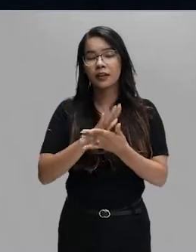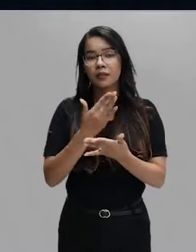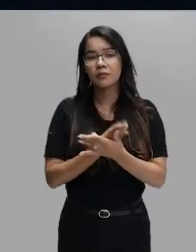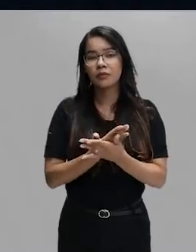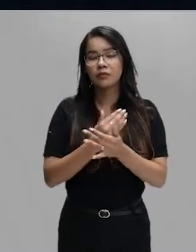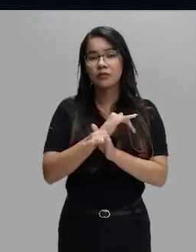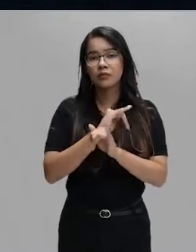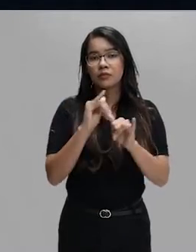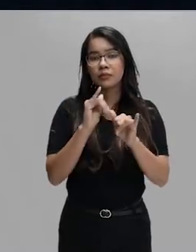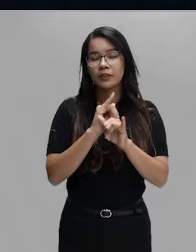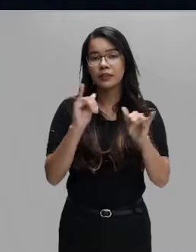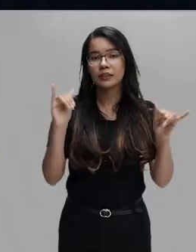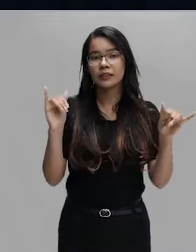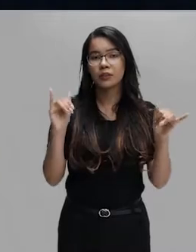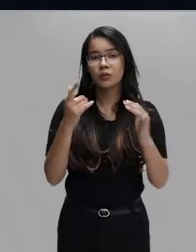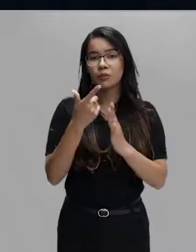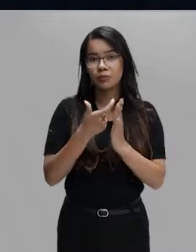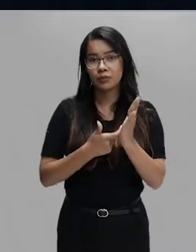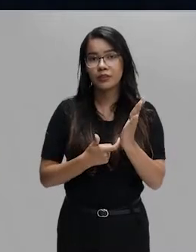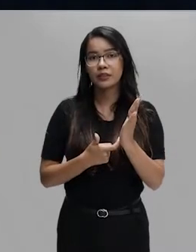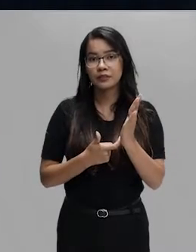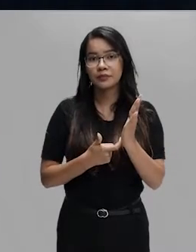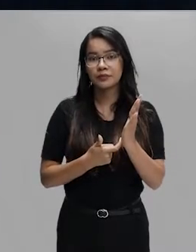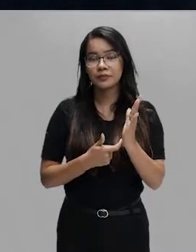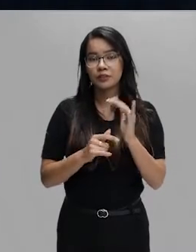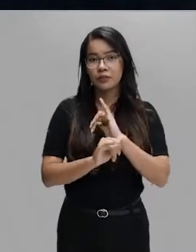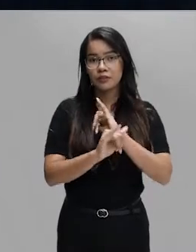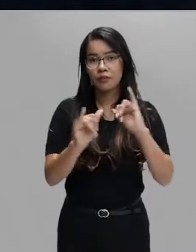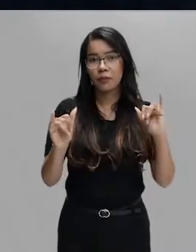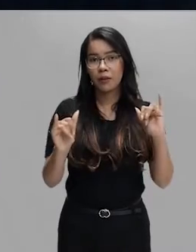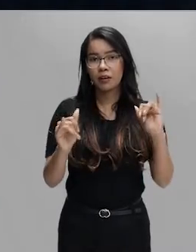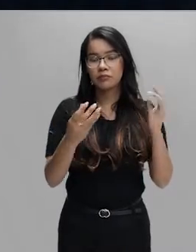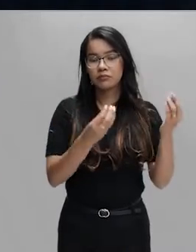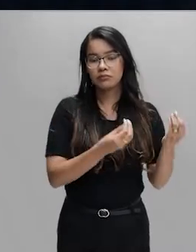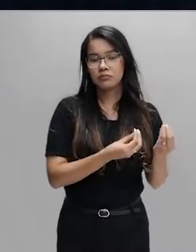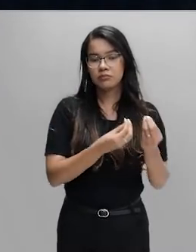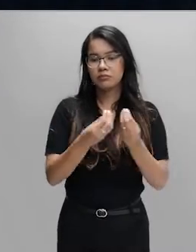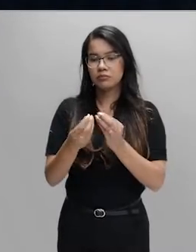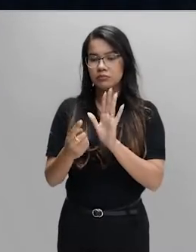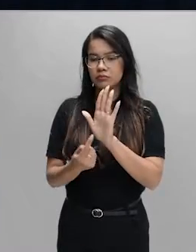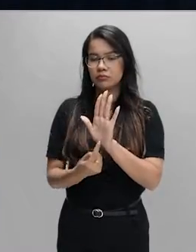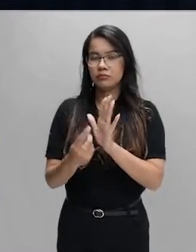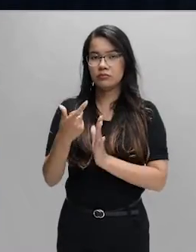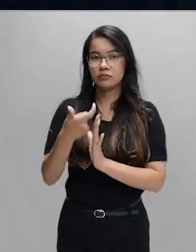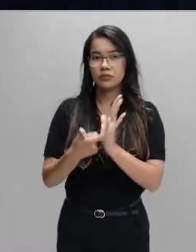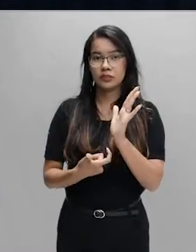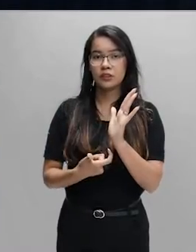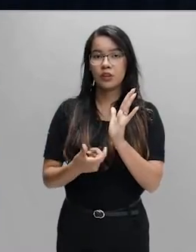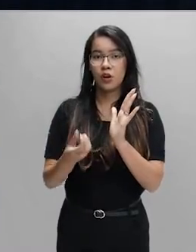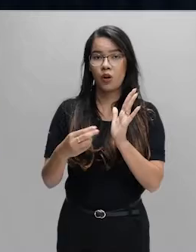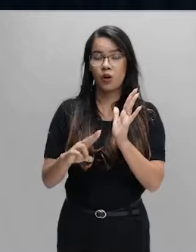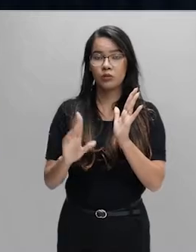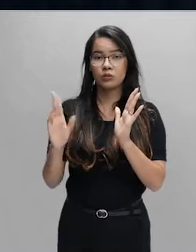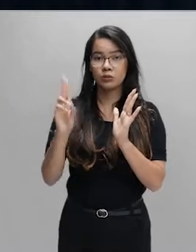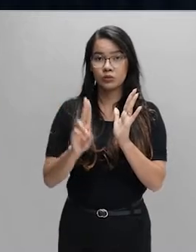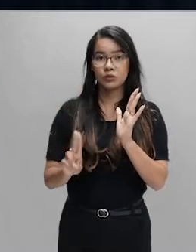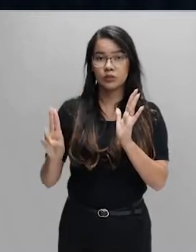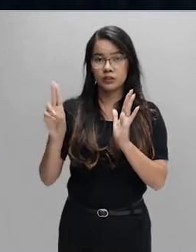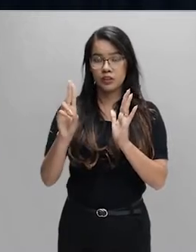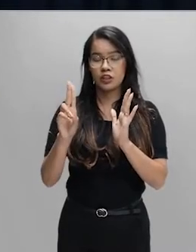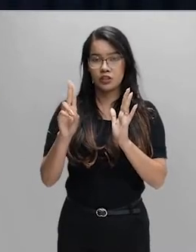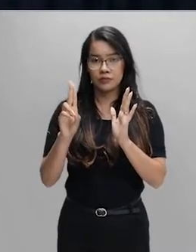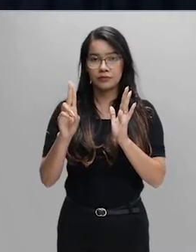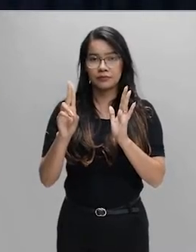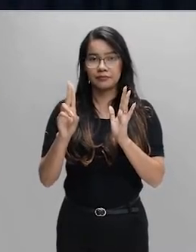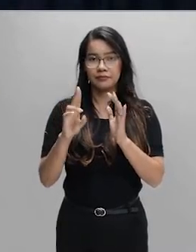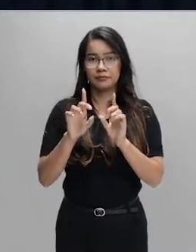informações, saber interpretar um texto, as informações quando são dadas no texto, a informação quando é dada no instrumento da estatística,